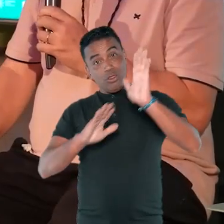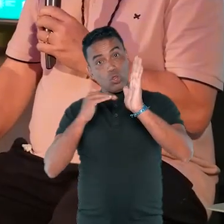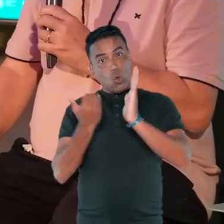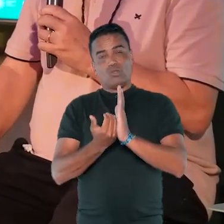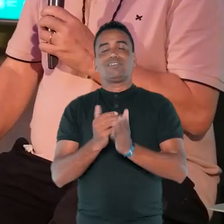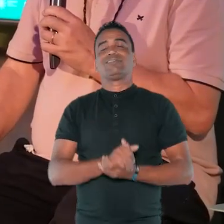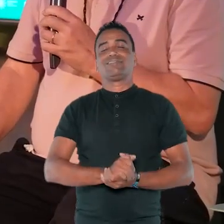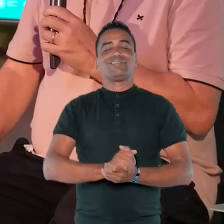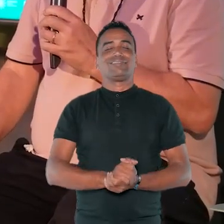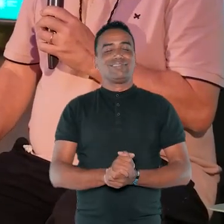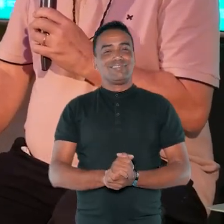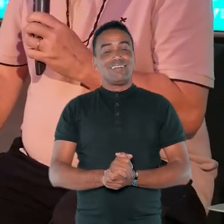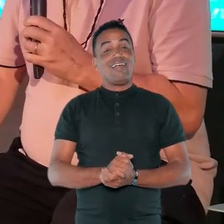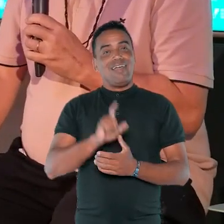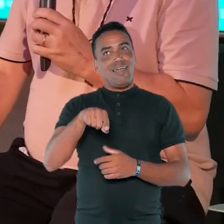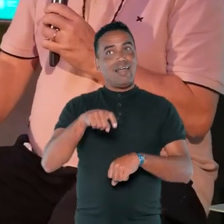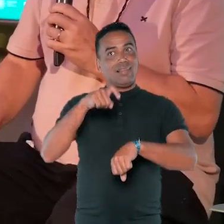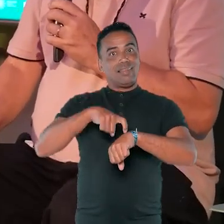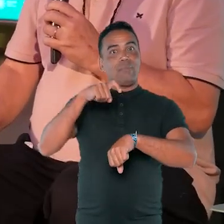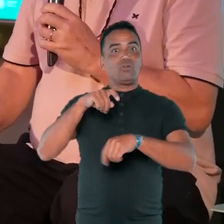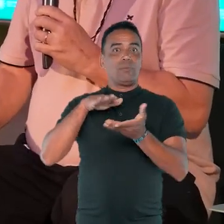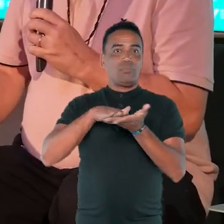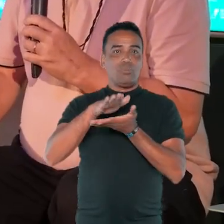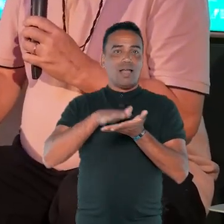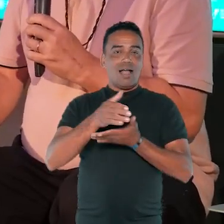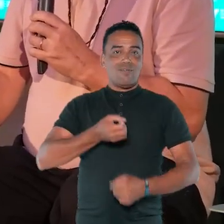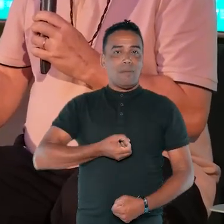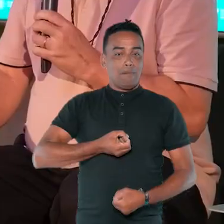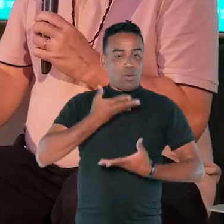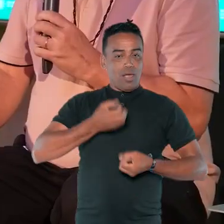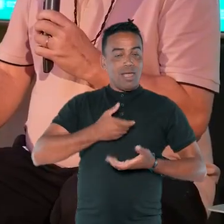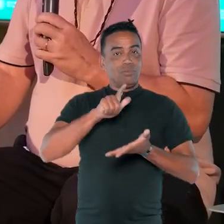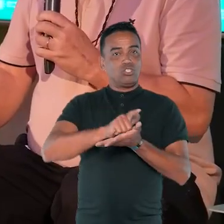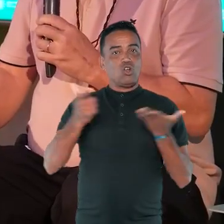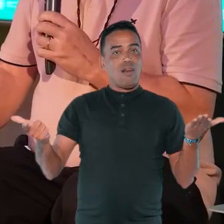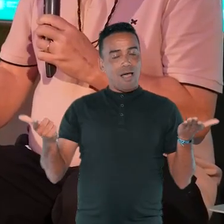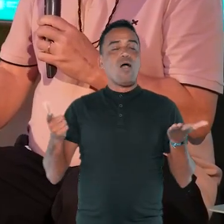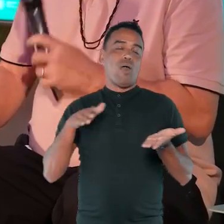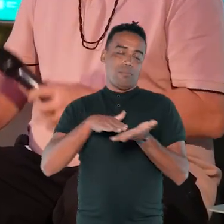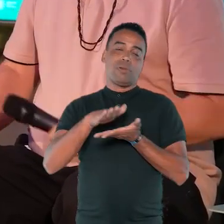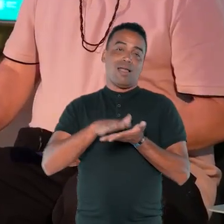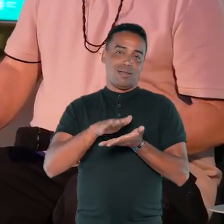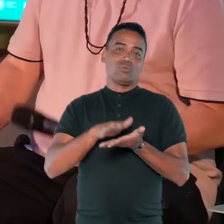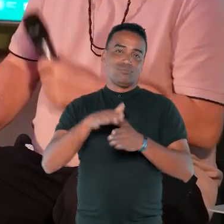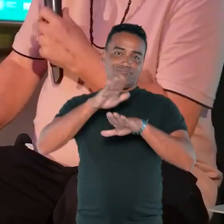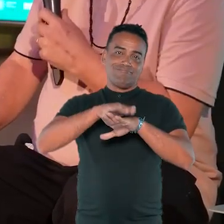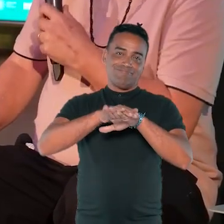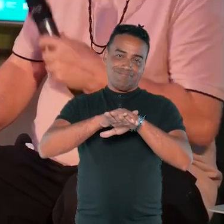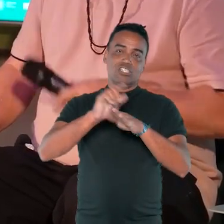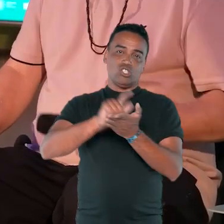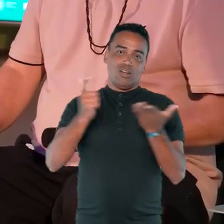tudo, era um tempo em que se publicava poemas em primeiras páginas dos jornais. Pronto,